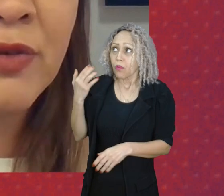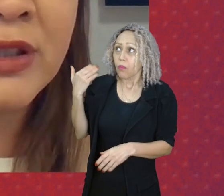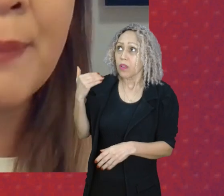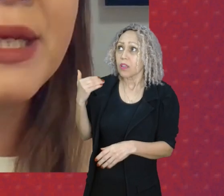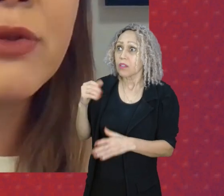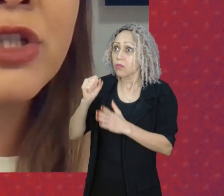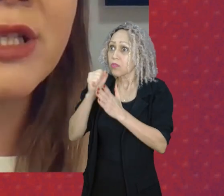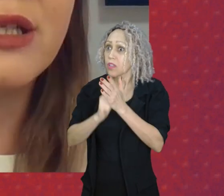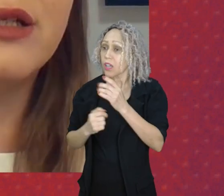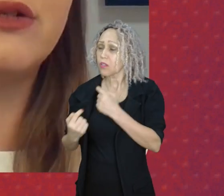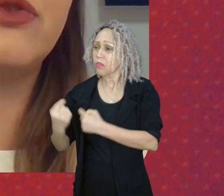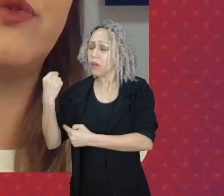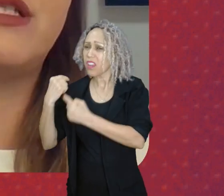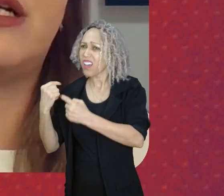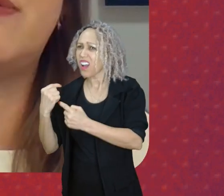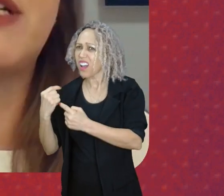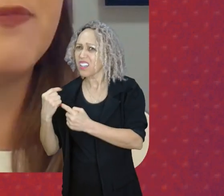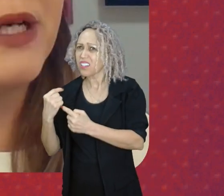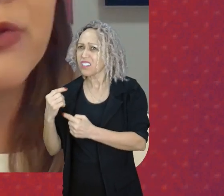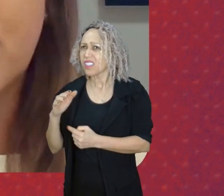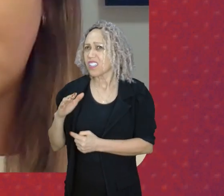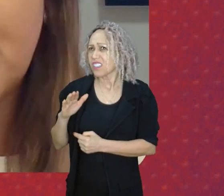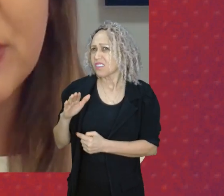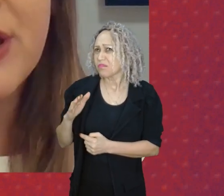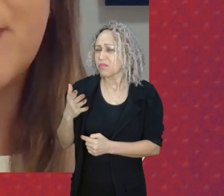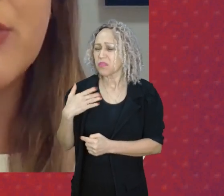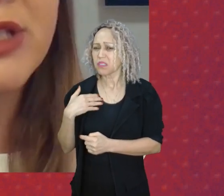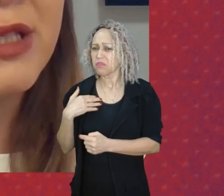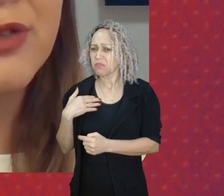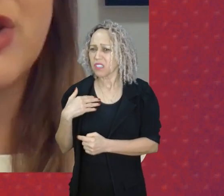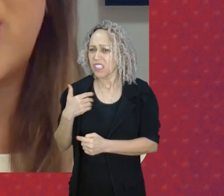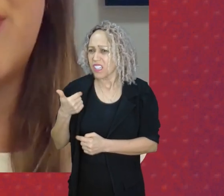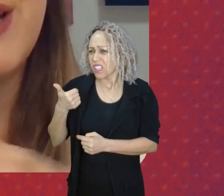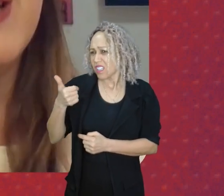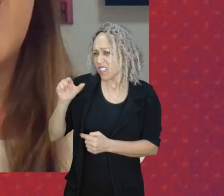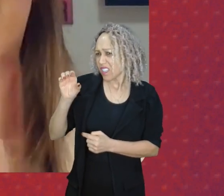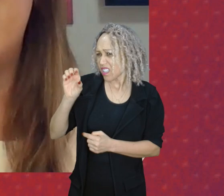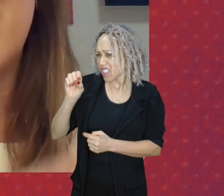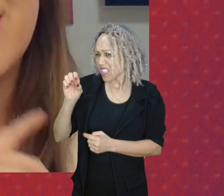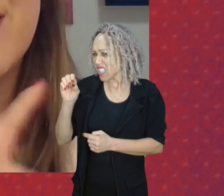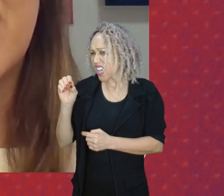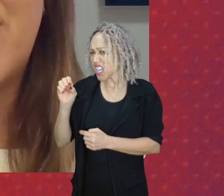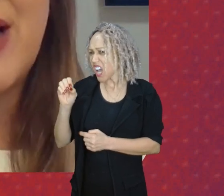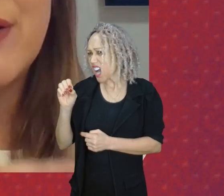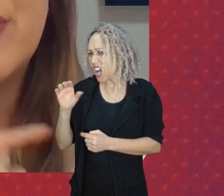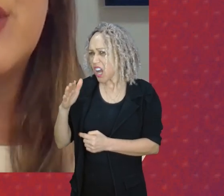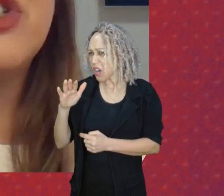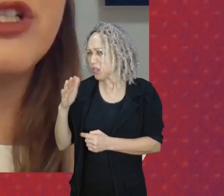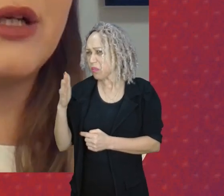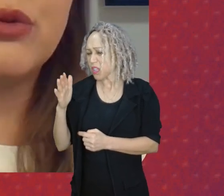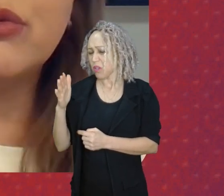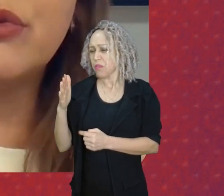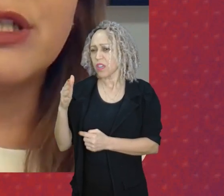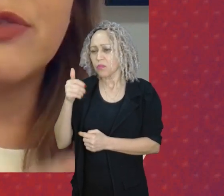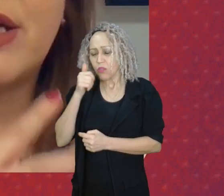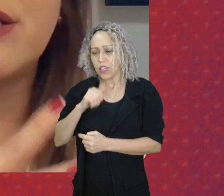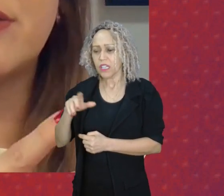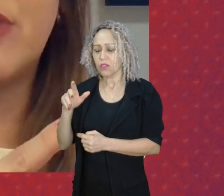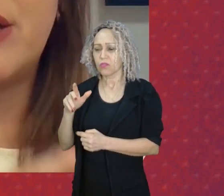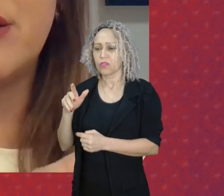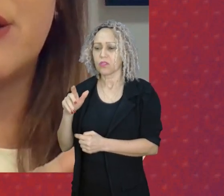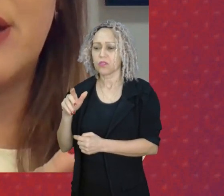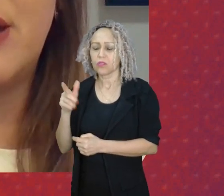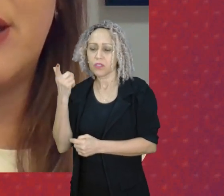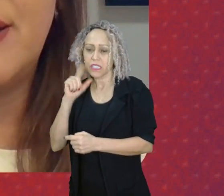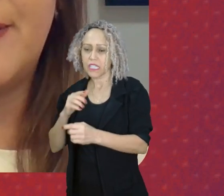mulheres começaram a votar há menos de 100 anos, começaram a participar dos espaços de poder há menos de 100 anos. A gente teve aí, ainda nesse intervalo, ditaduras,